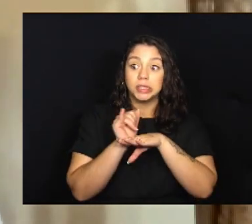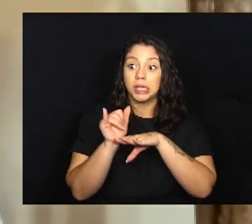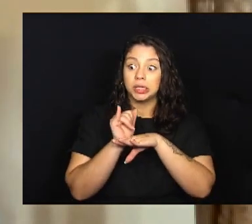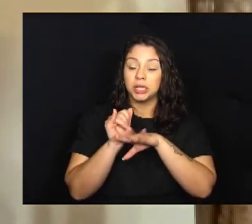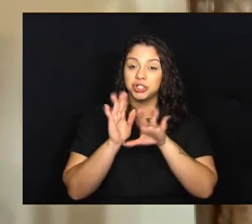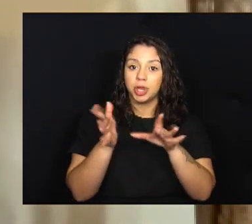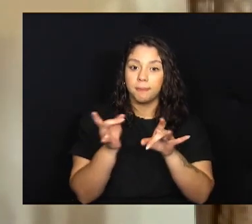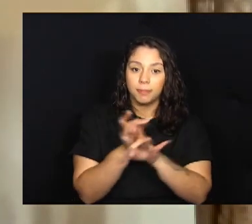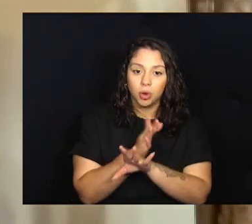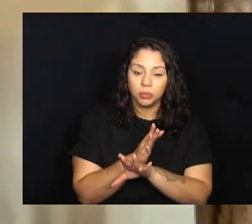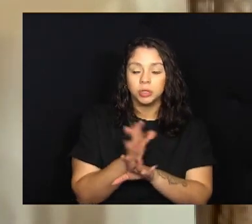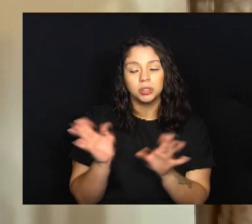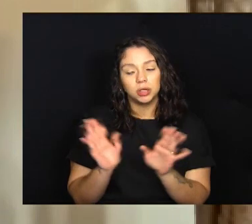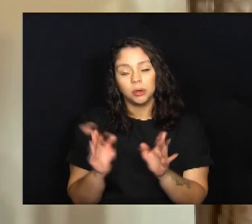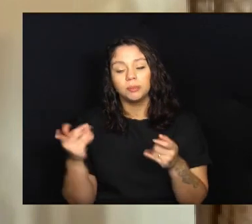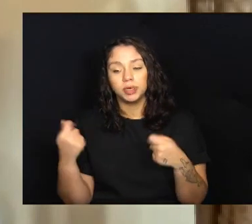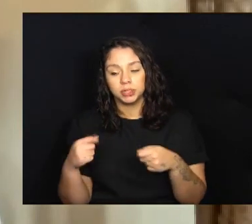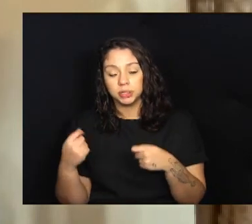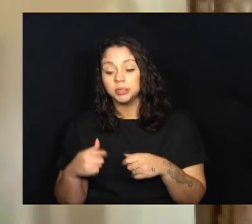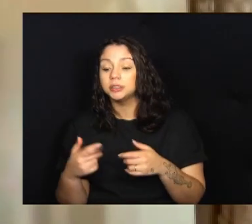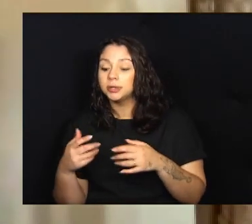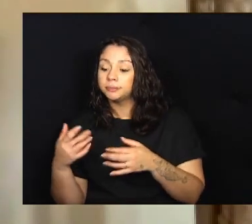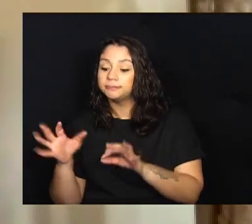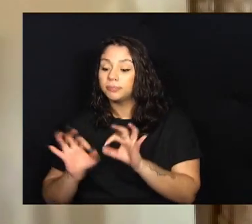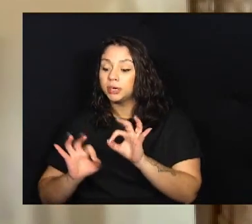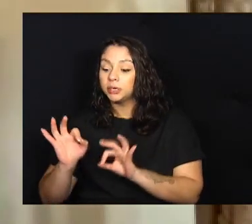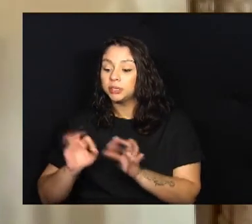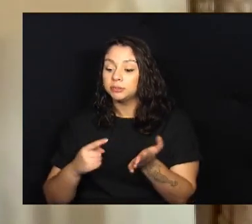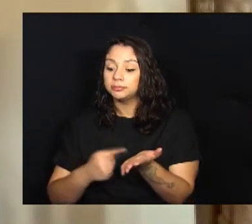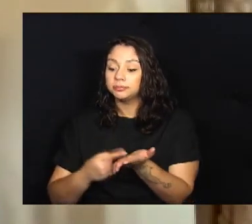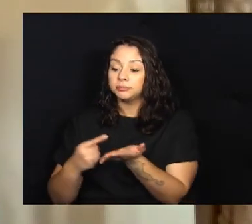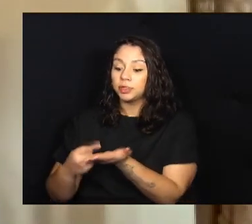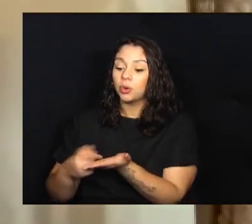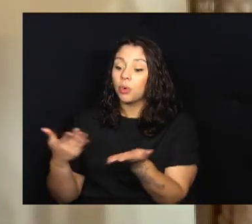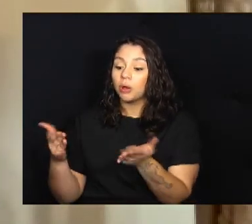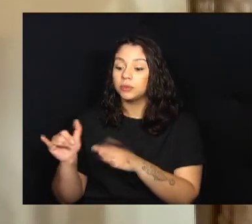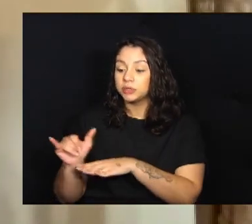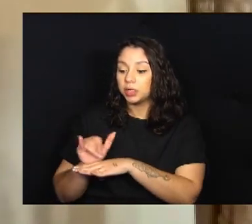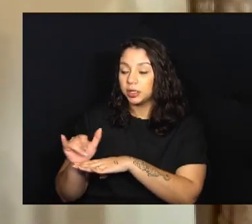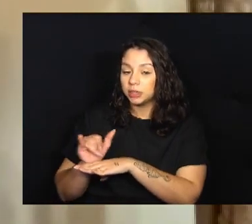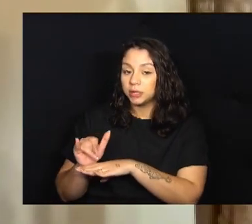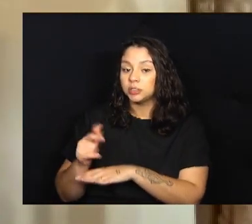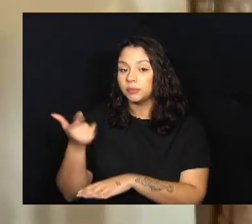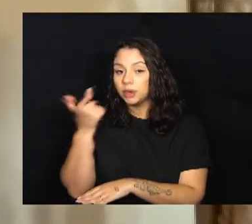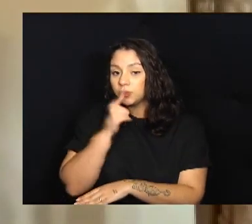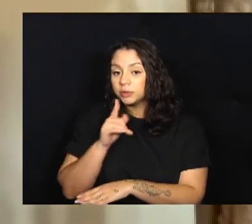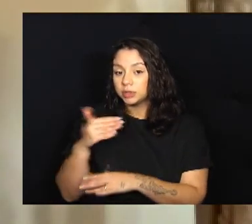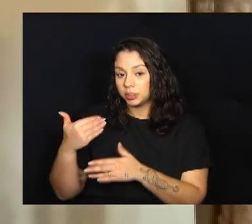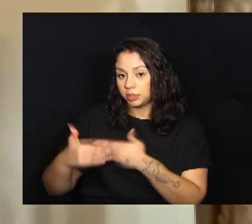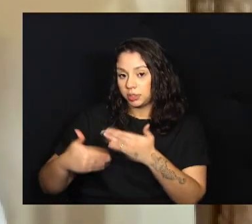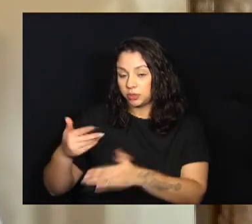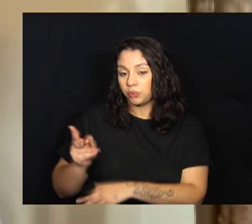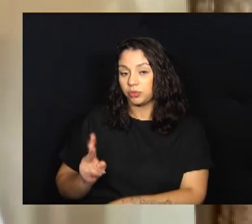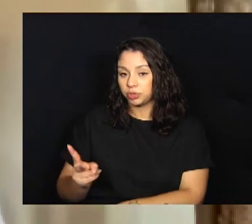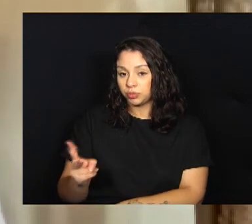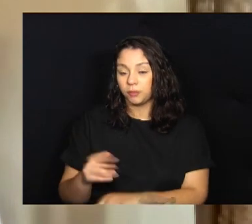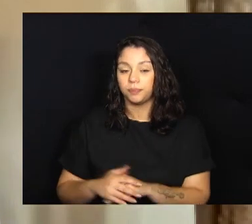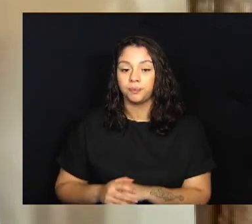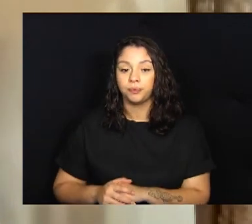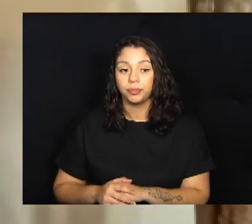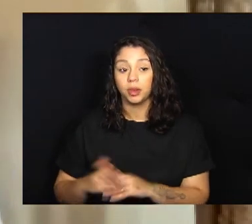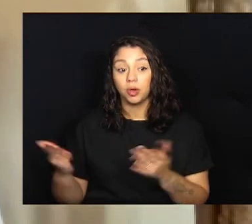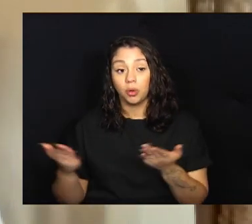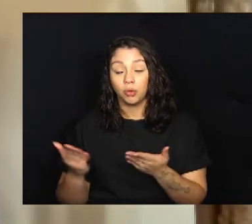pronta. É importante sentar, né, com o planejador, desenhar uma estratégia para seguir em frente. Agora, um ponto que acontece hoje